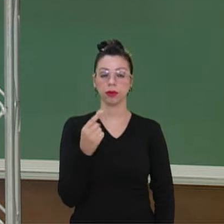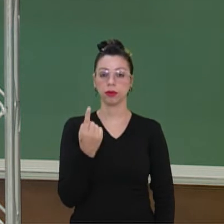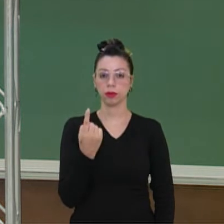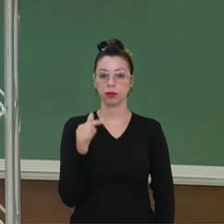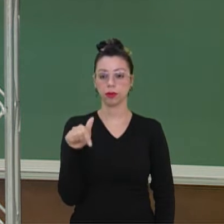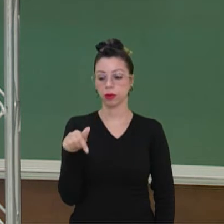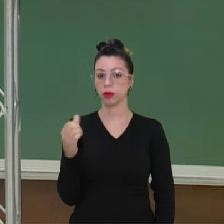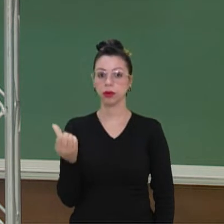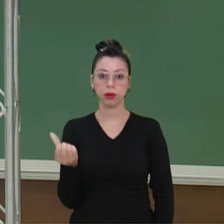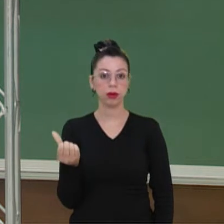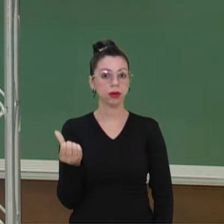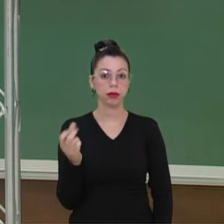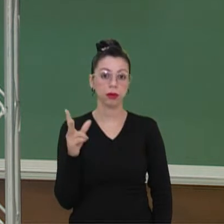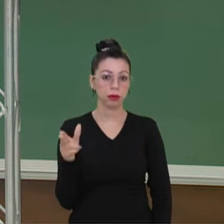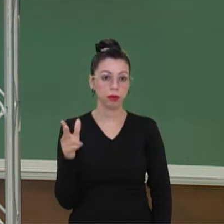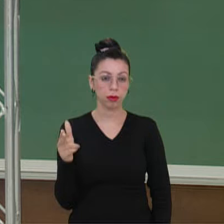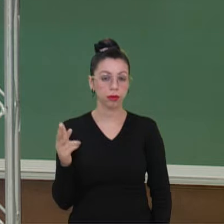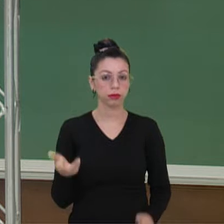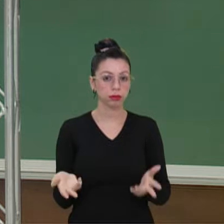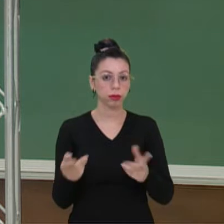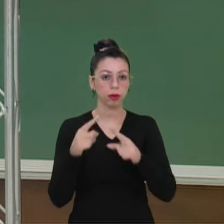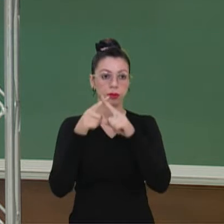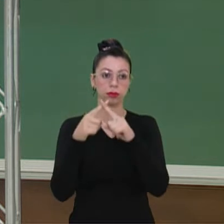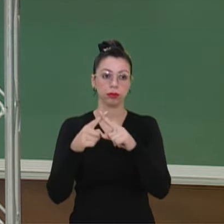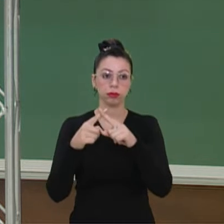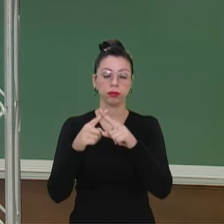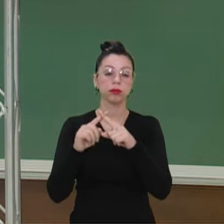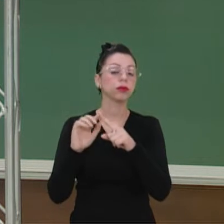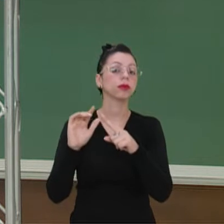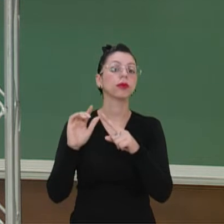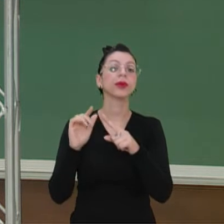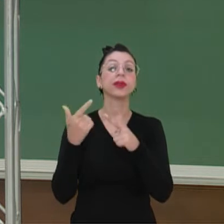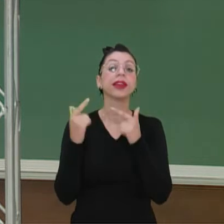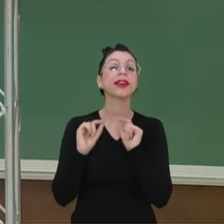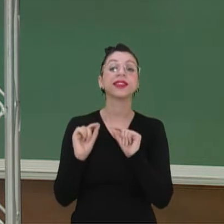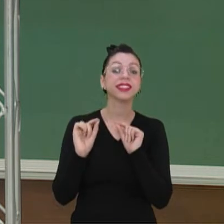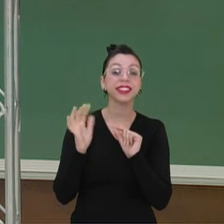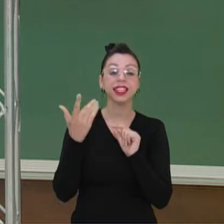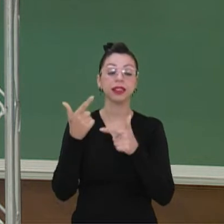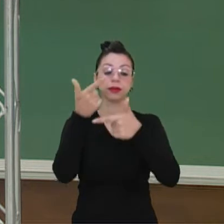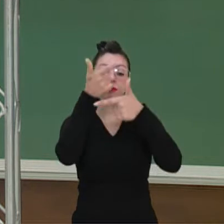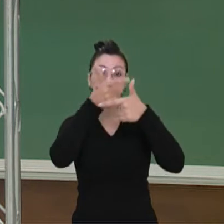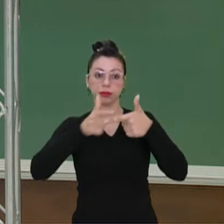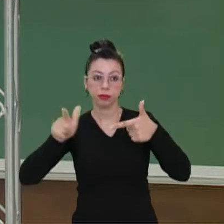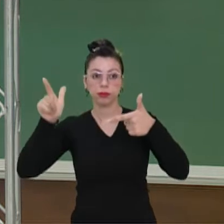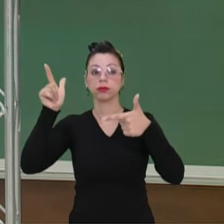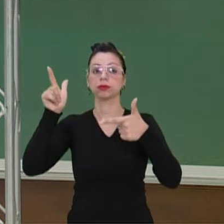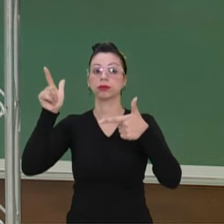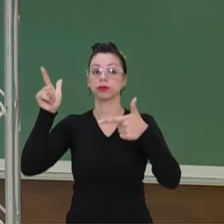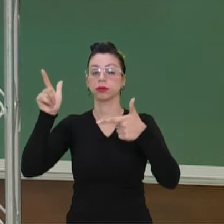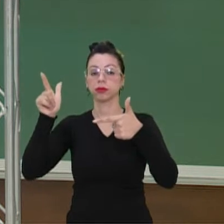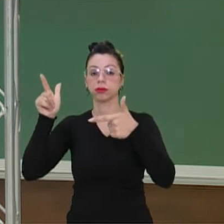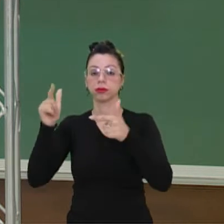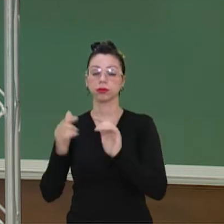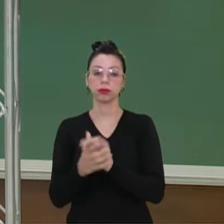0,176. Legal, né? Repare, está multiplicando. O que acontece? Uau! É isso aí, ó. Multiplica de um lado, passa para o outro lado e